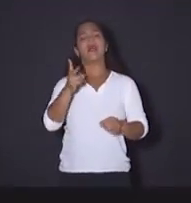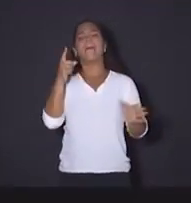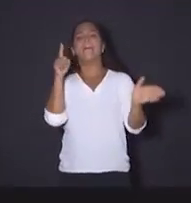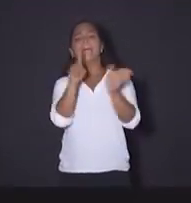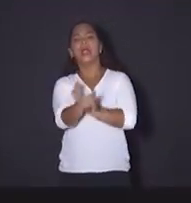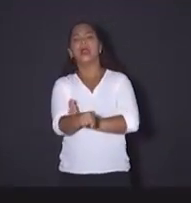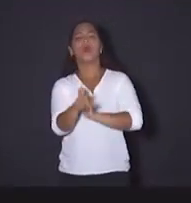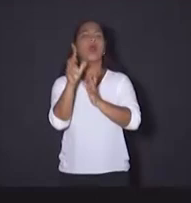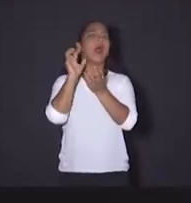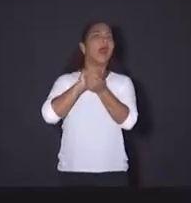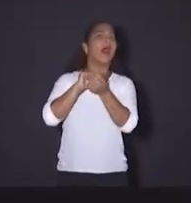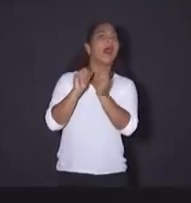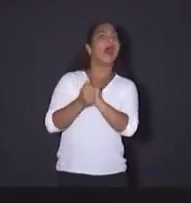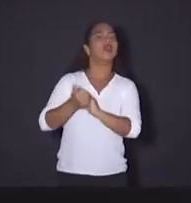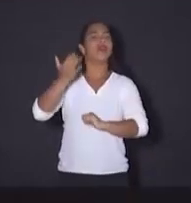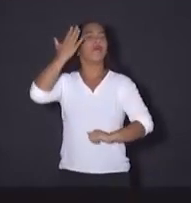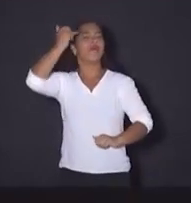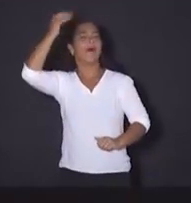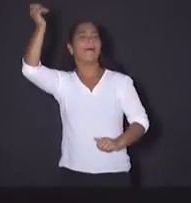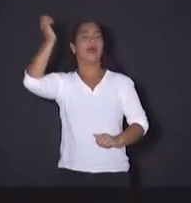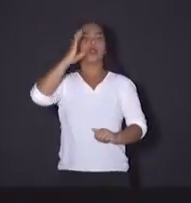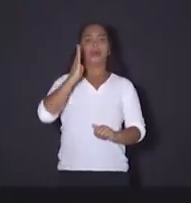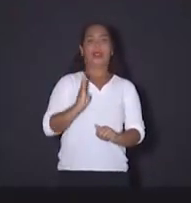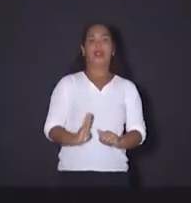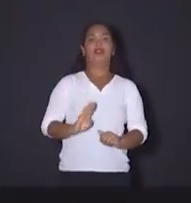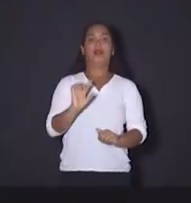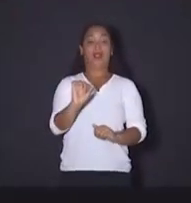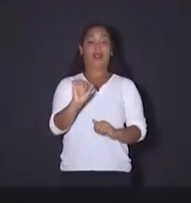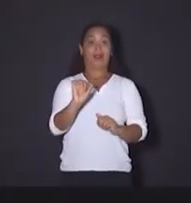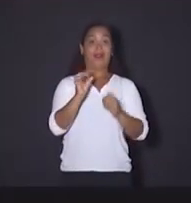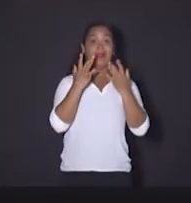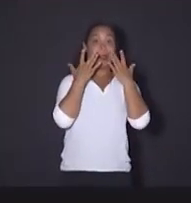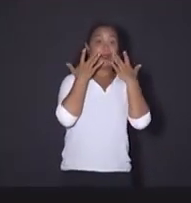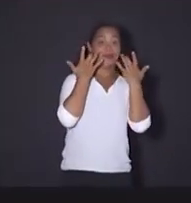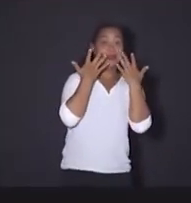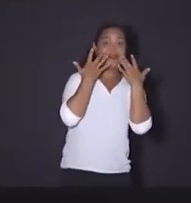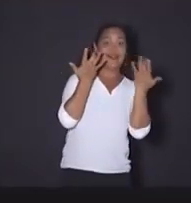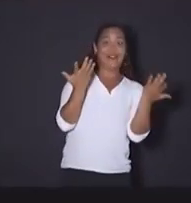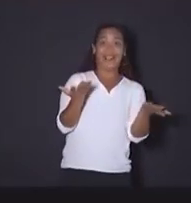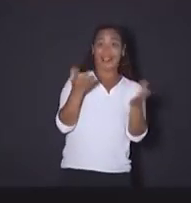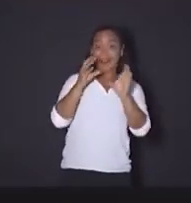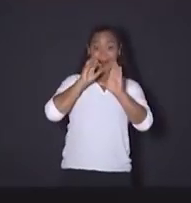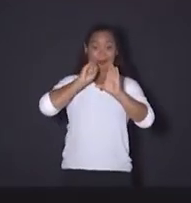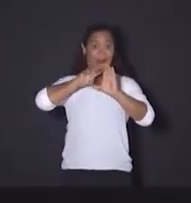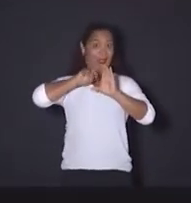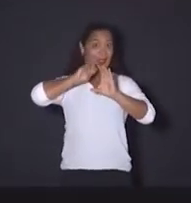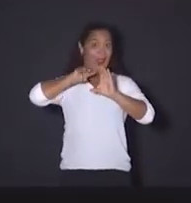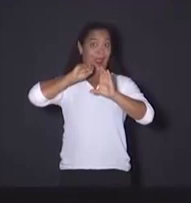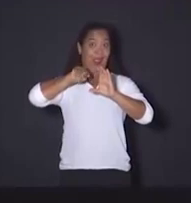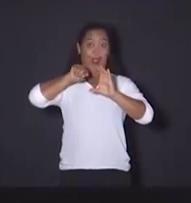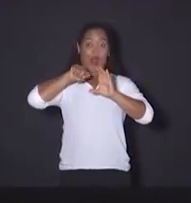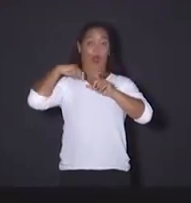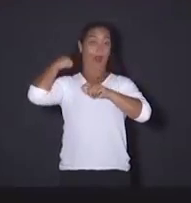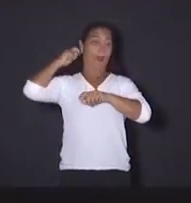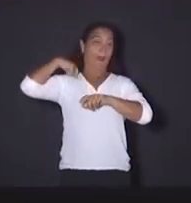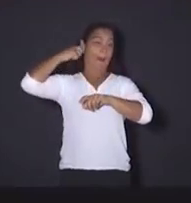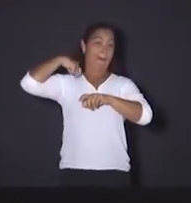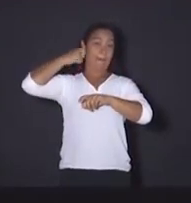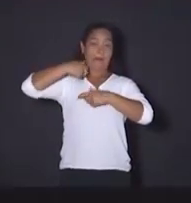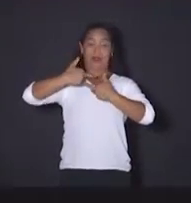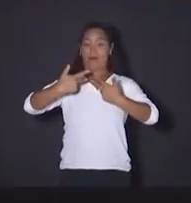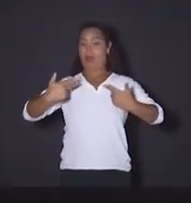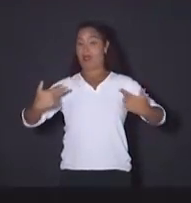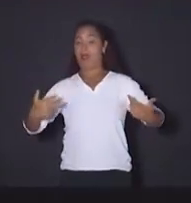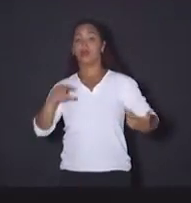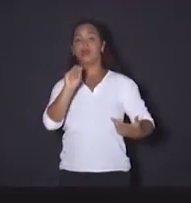acharia muito natural o teatro, afinal, a Rede Globo está aí com todos os atores, ou a música